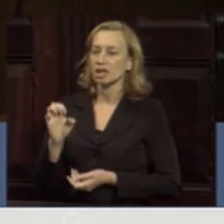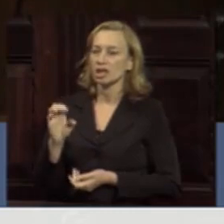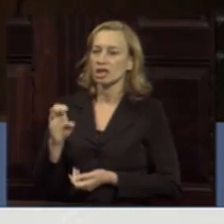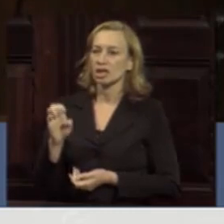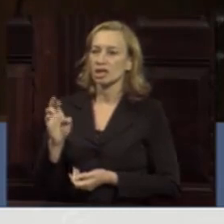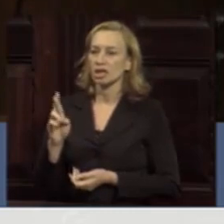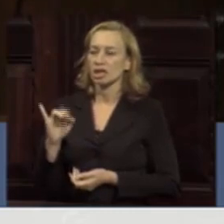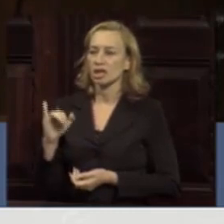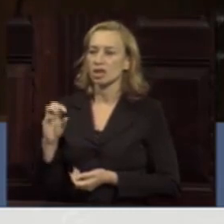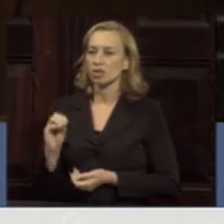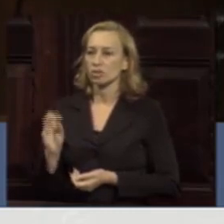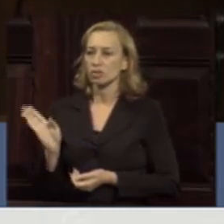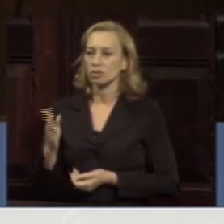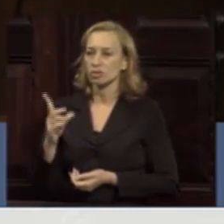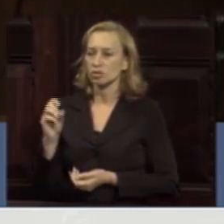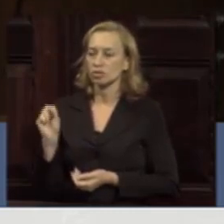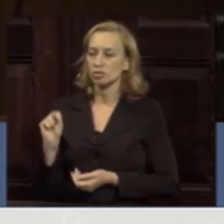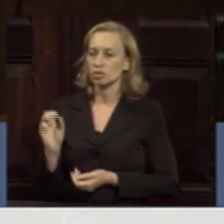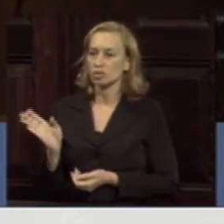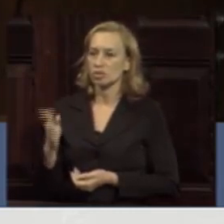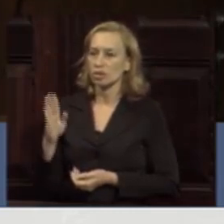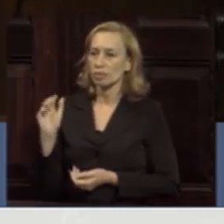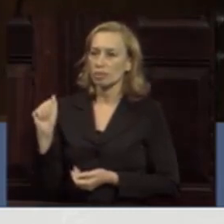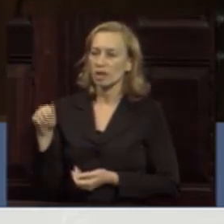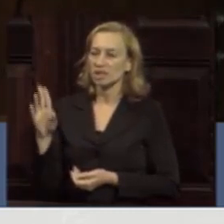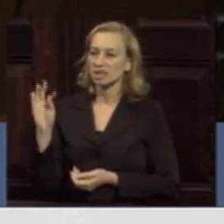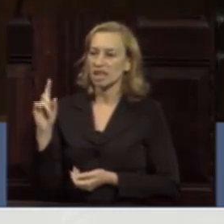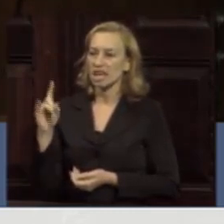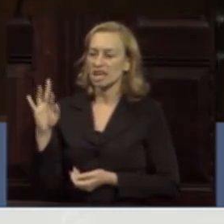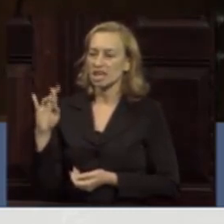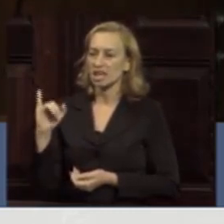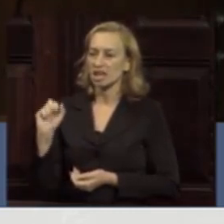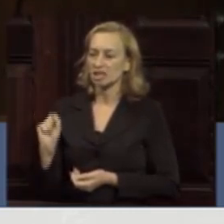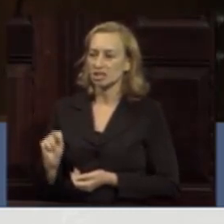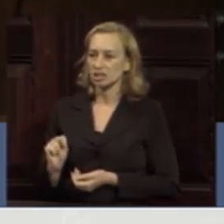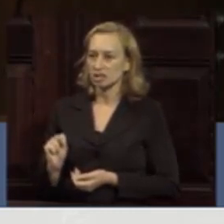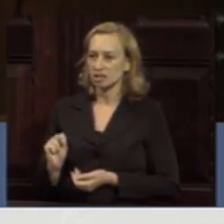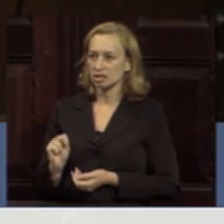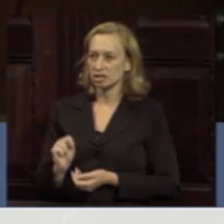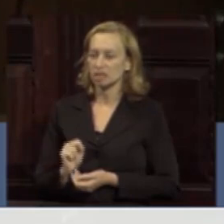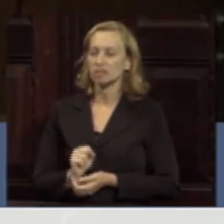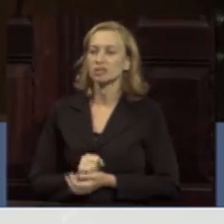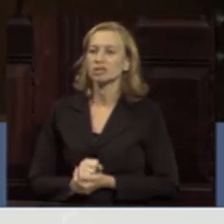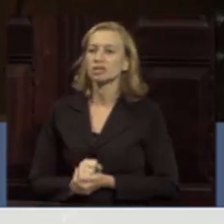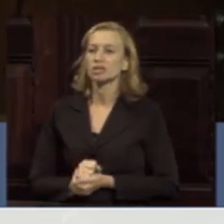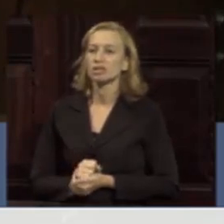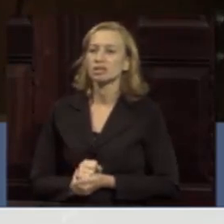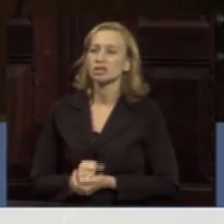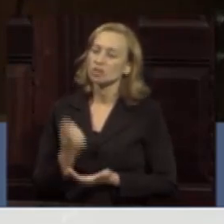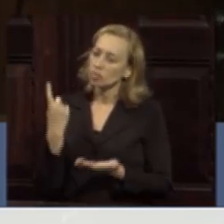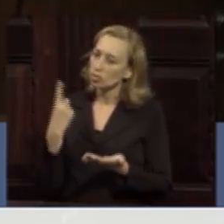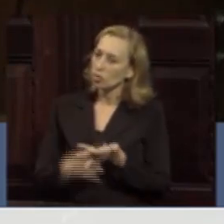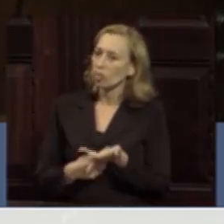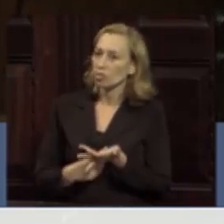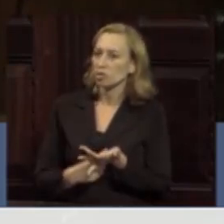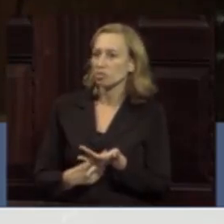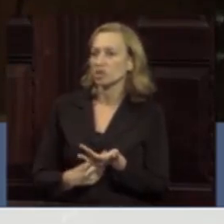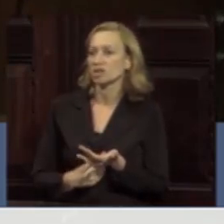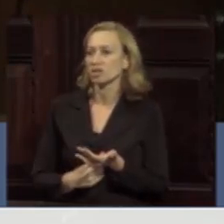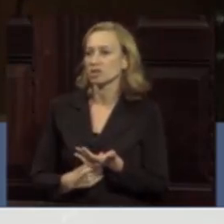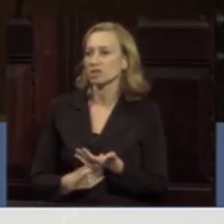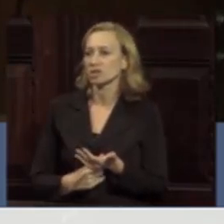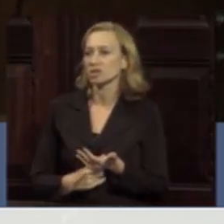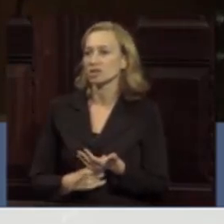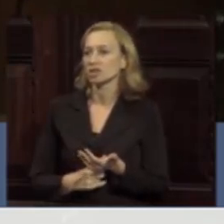mas as lideranças comunitárias entraram em contato, dizendo que ele assumiu compromisso, principalmente com a questão do Canal